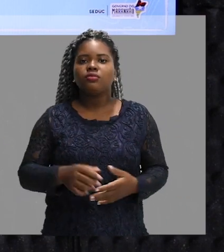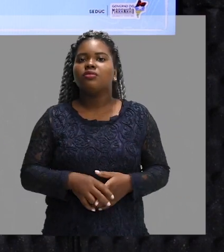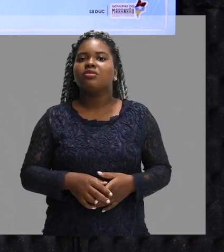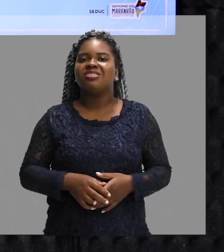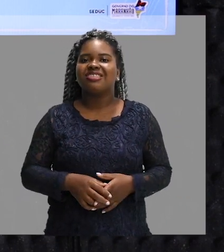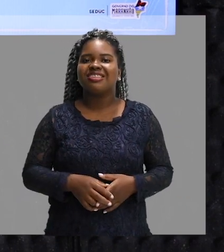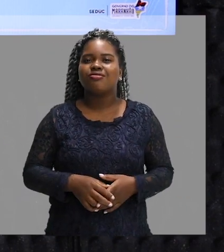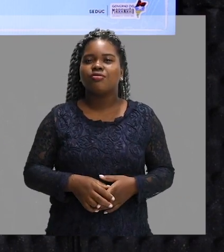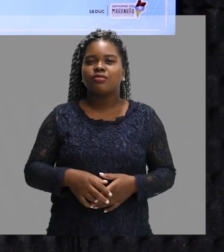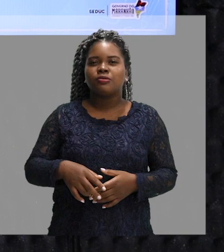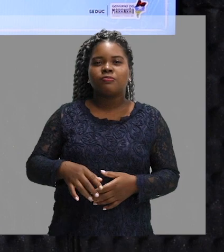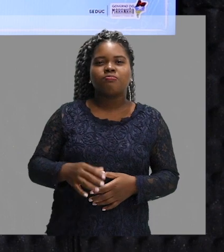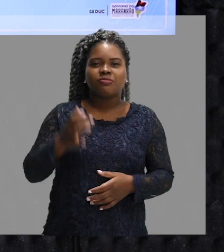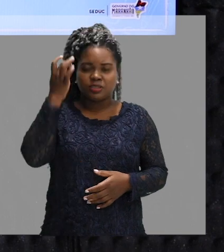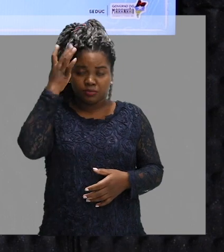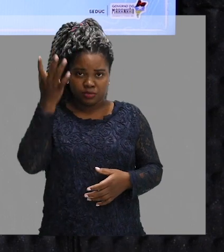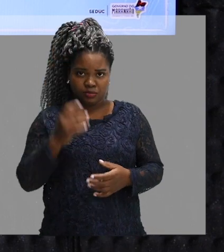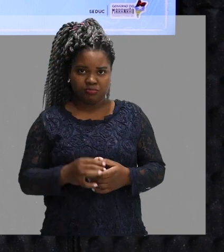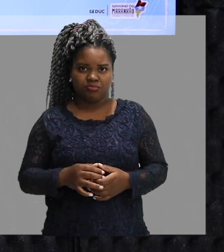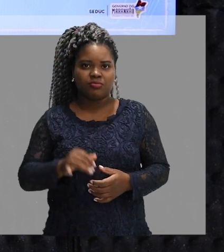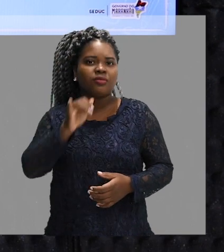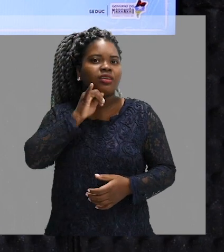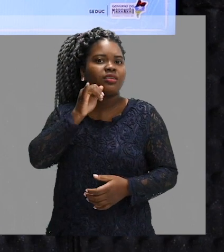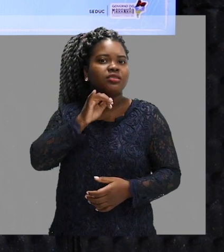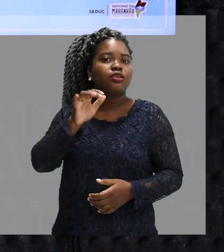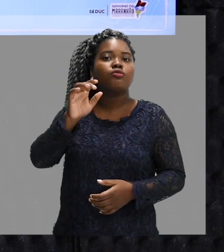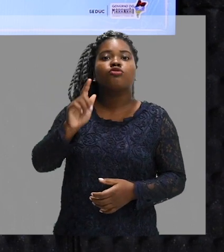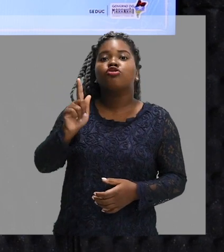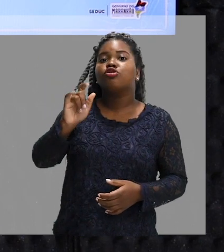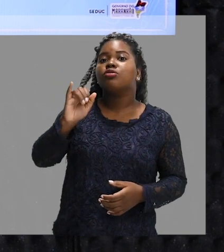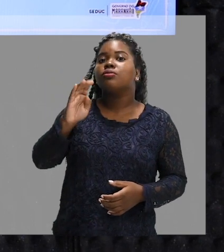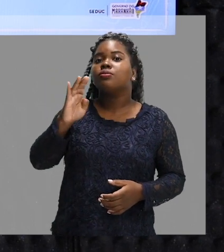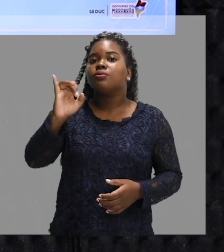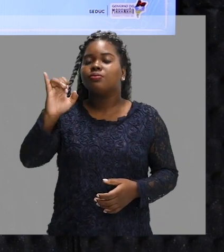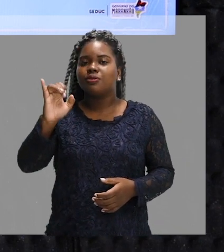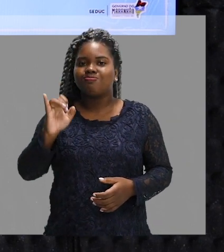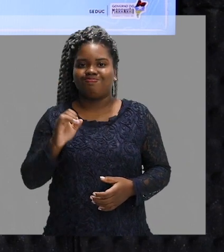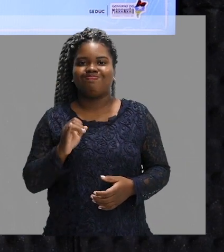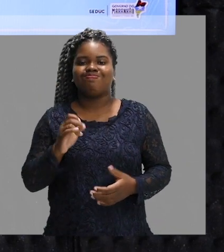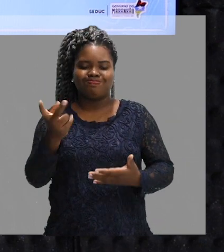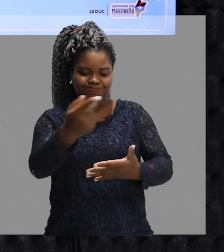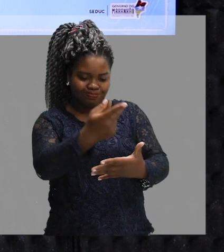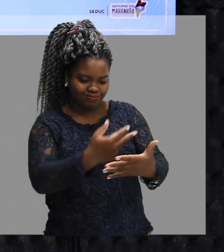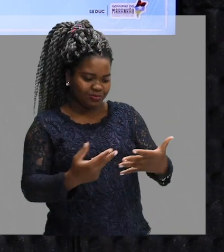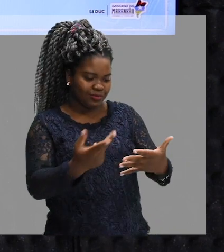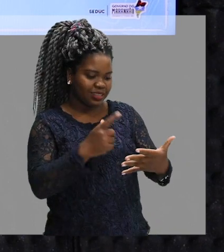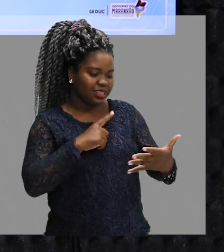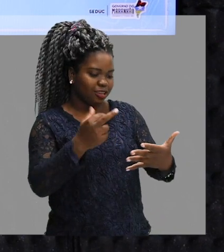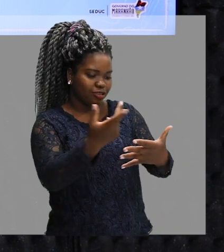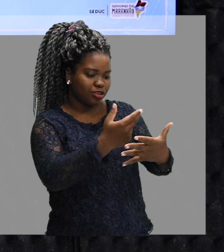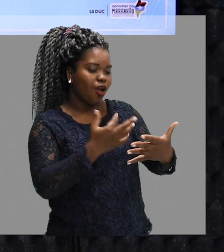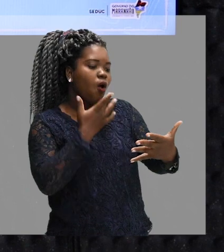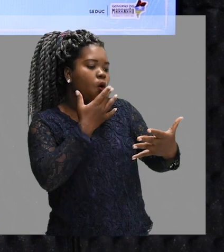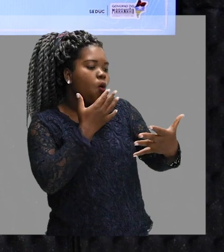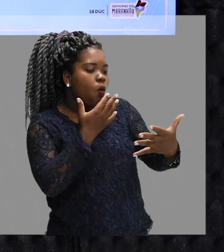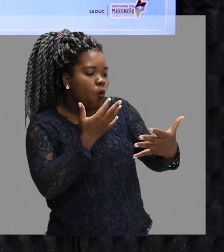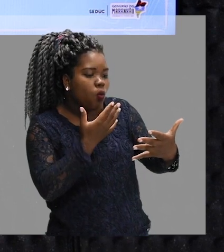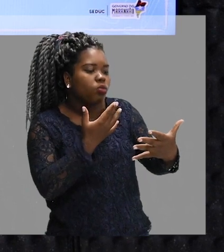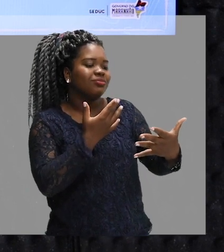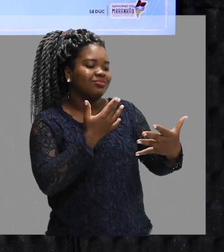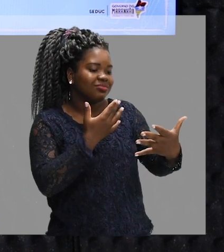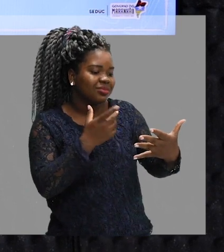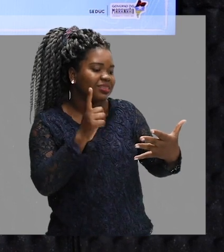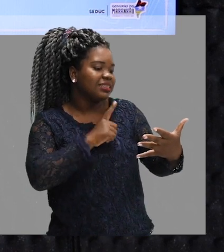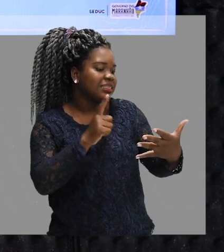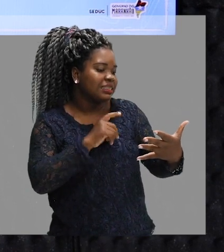da Mônica, do Cascão e do Cebolinha? Pois é, imaginem aquele gibi onde todas as figuras têm cores chapadas, não dão a noção de